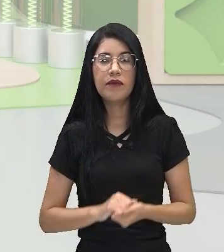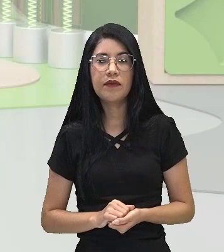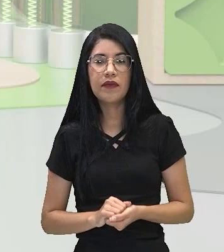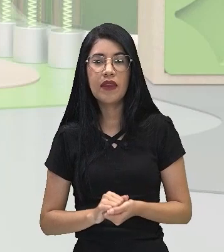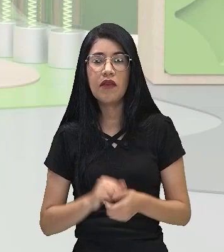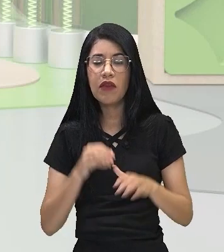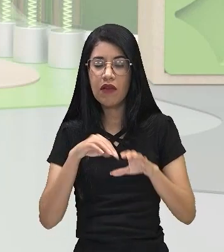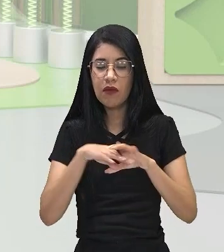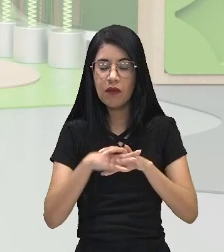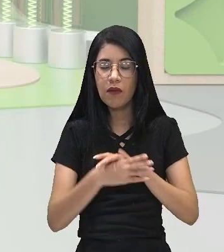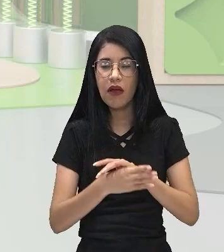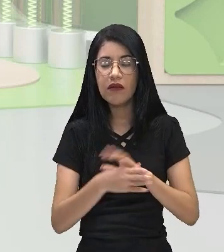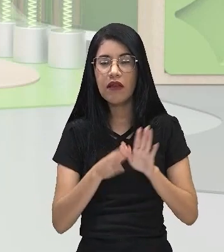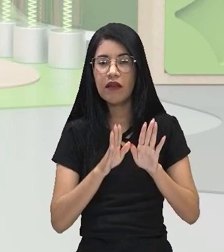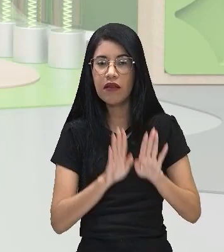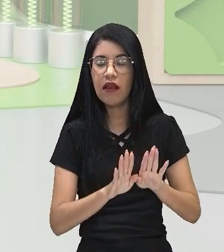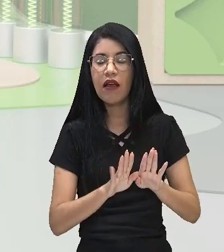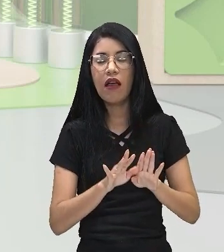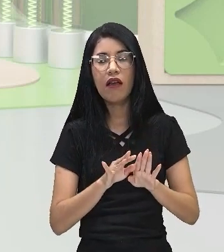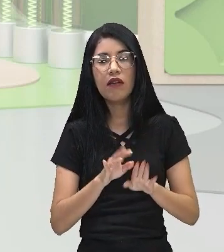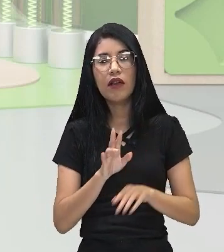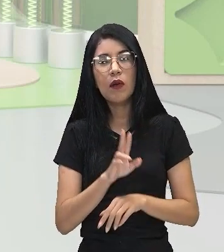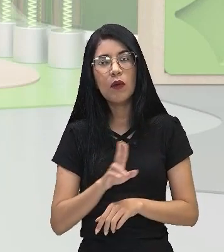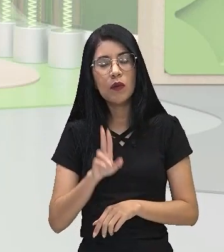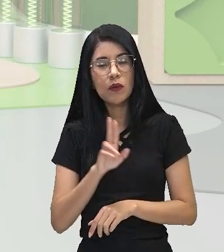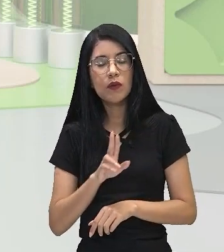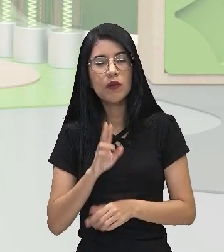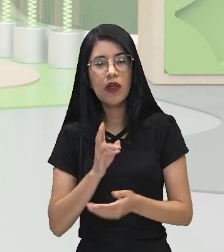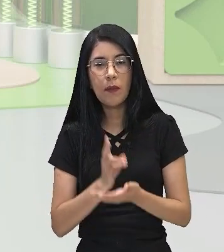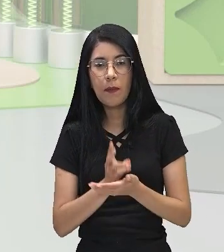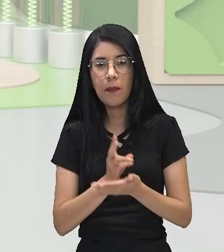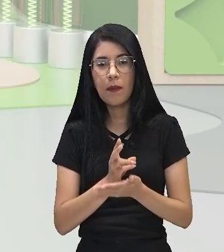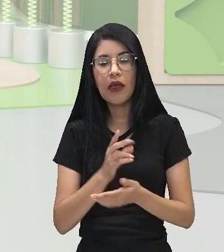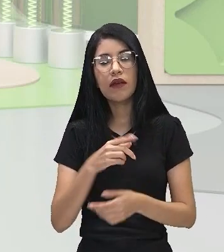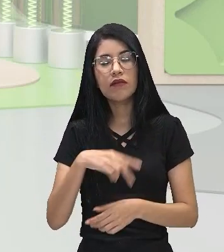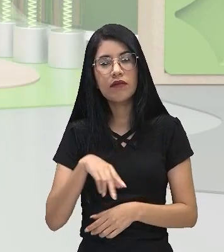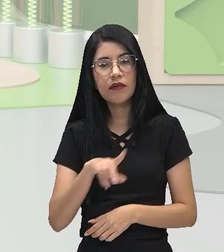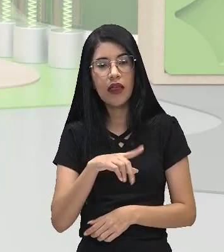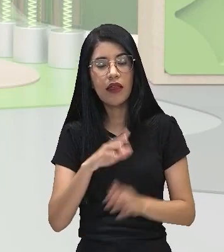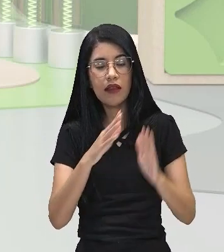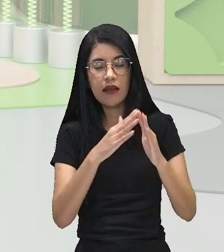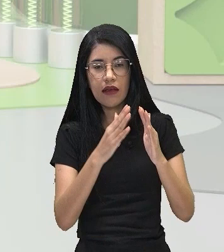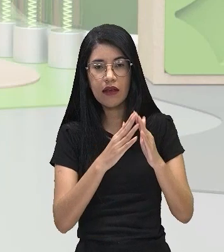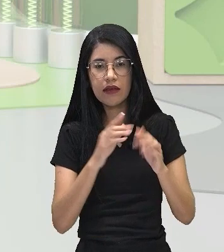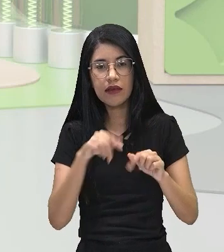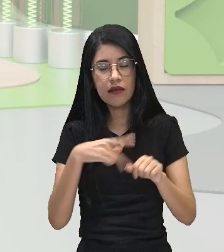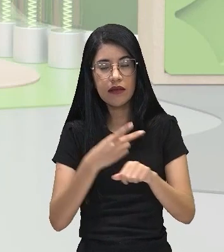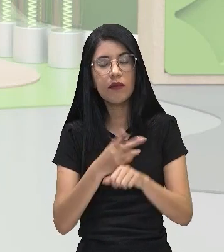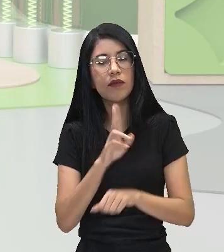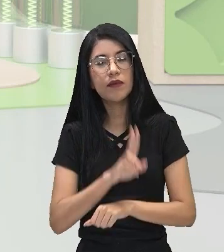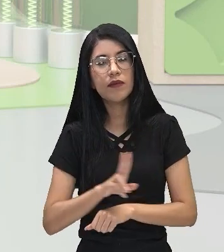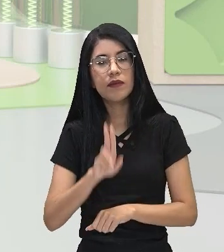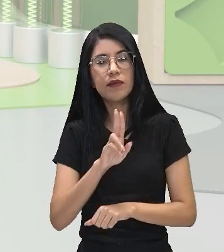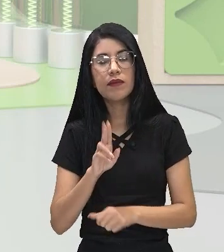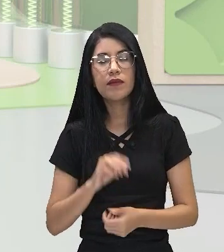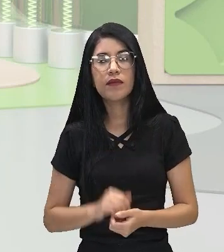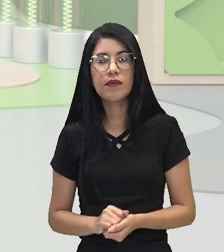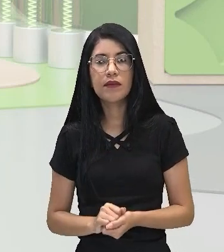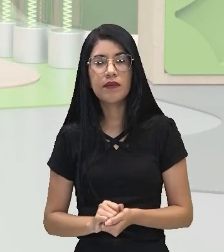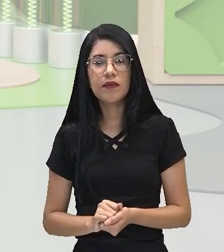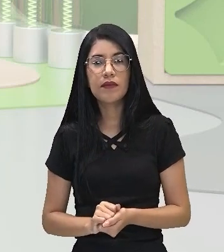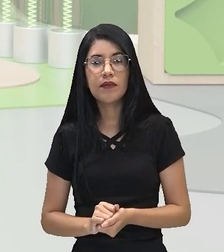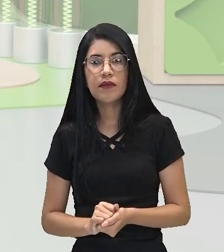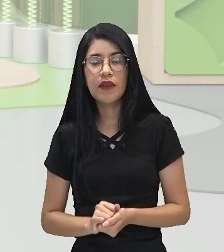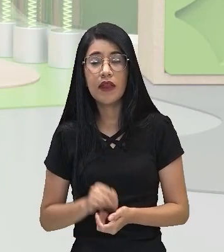fica armazenada e pode servir como um crédito, funcionar como um crédito ali para os moradores, ok? Muito bem. Então a gente vai